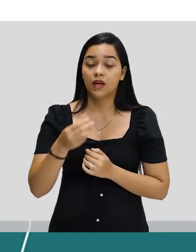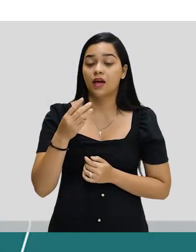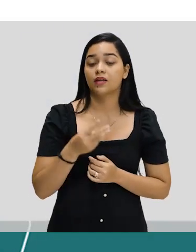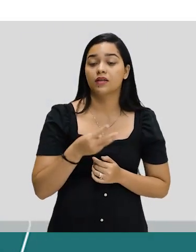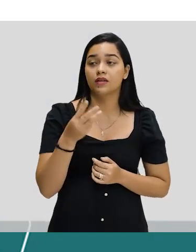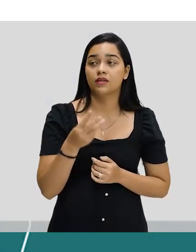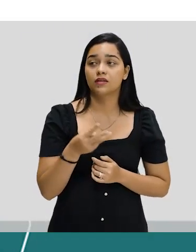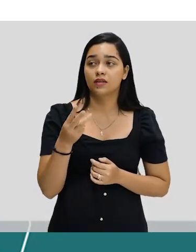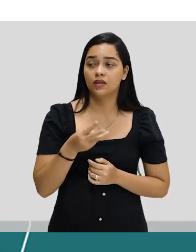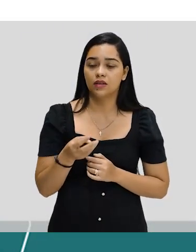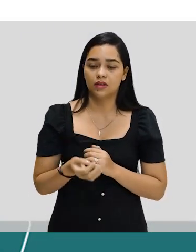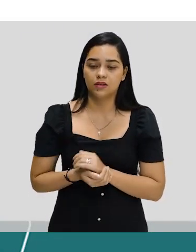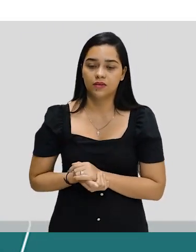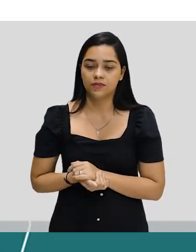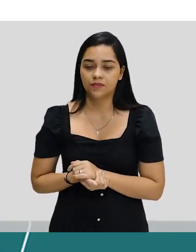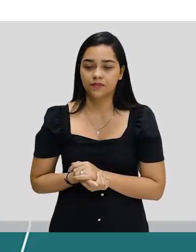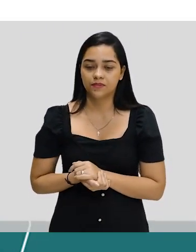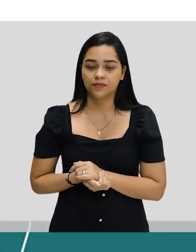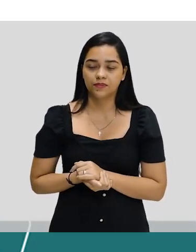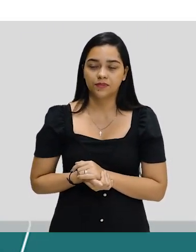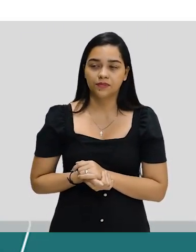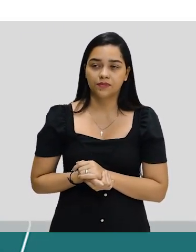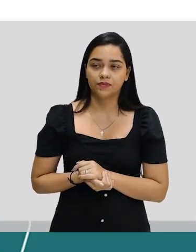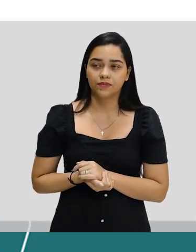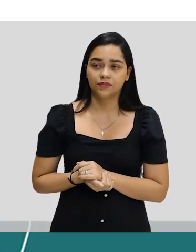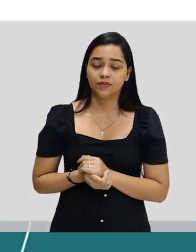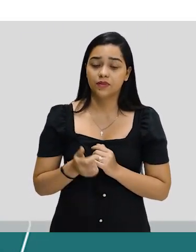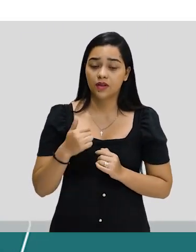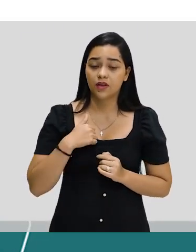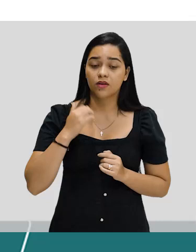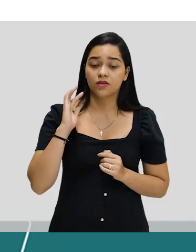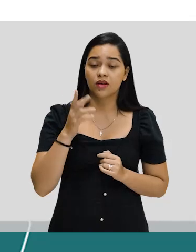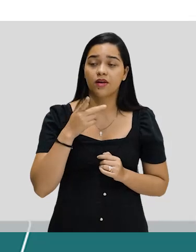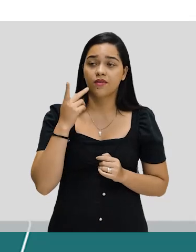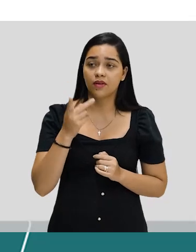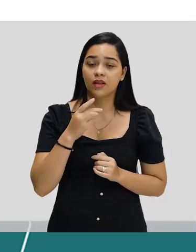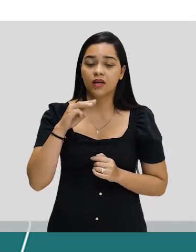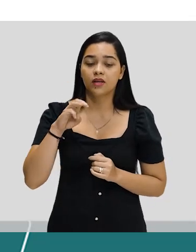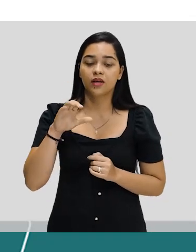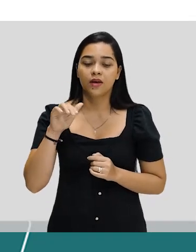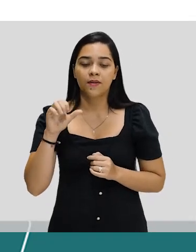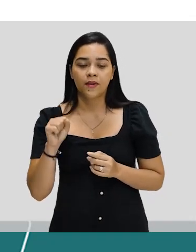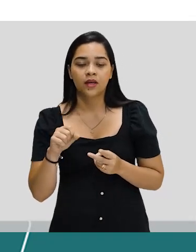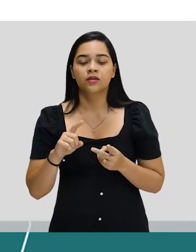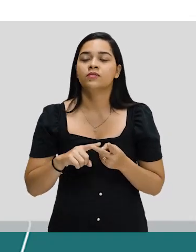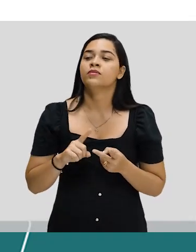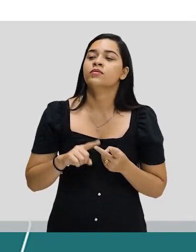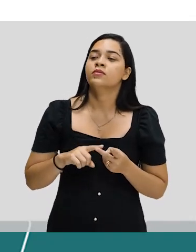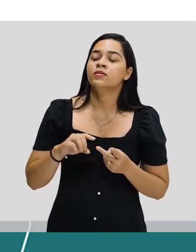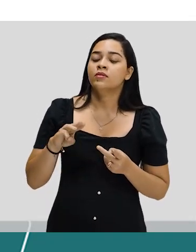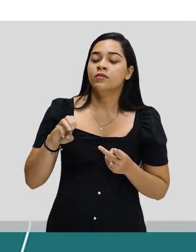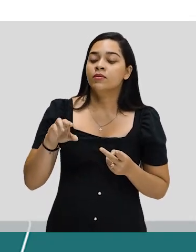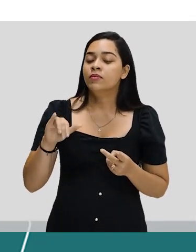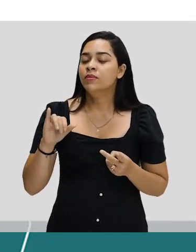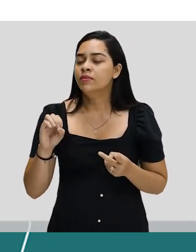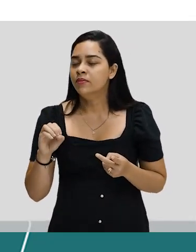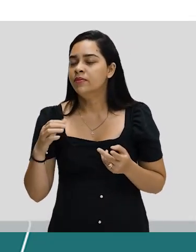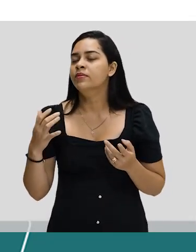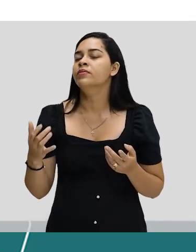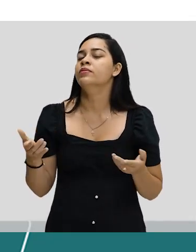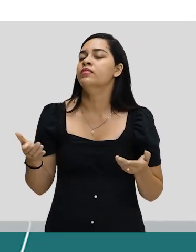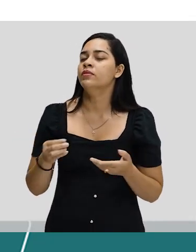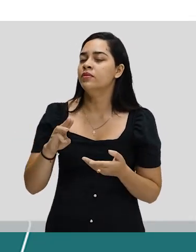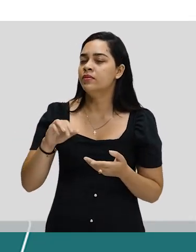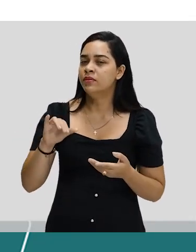Assinale a alternativa em que meio funciona como advérbio. Aí, no caso, eu falei de menos e falei também de meio. No